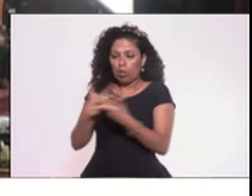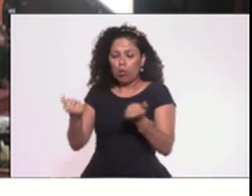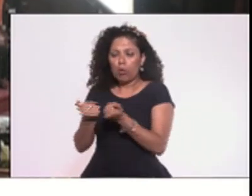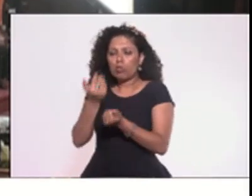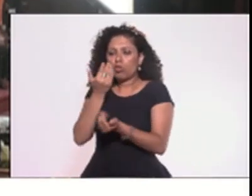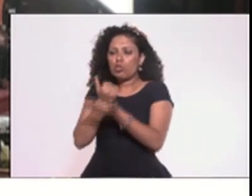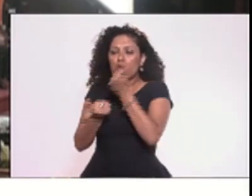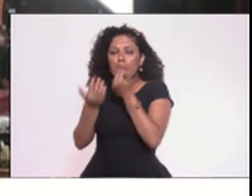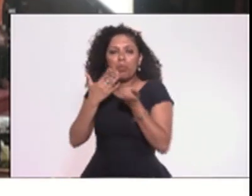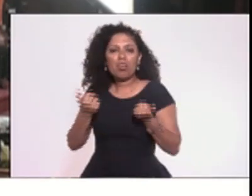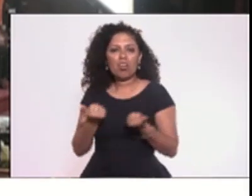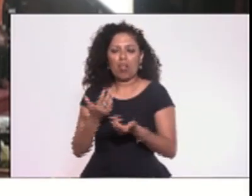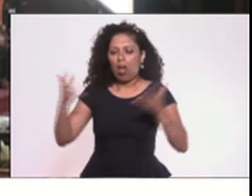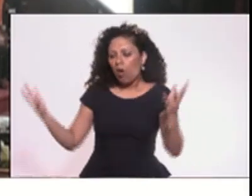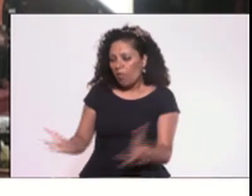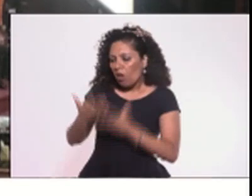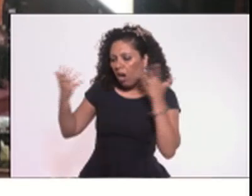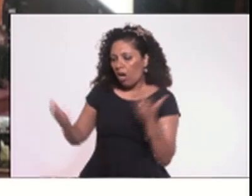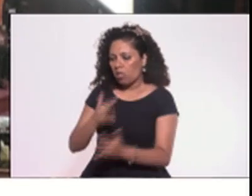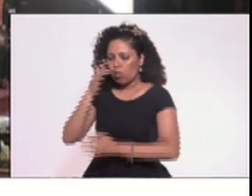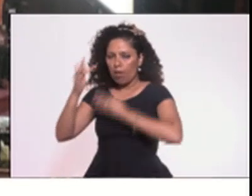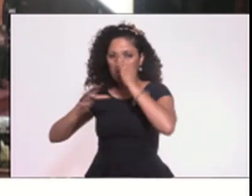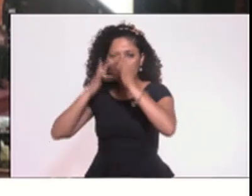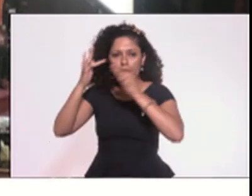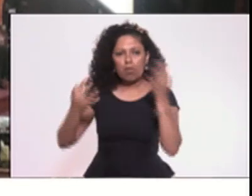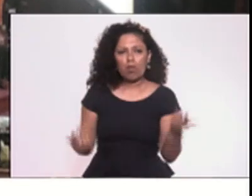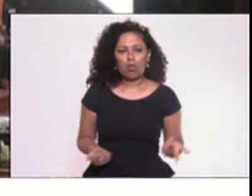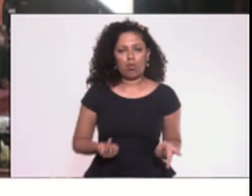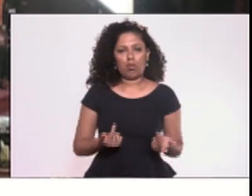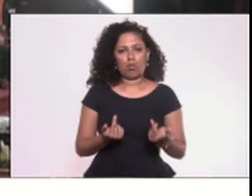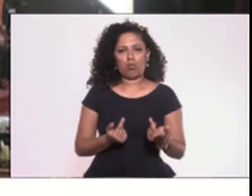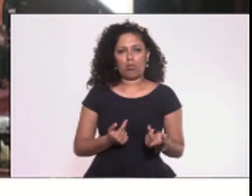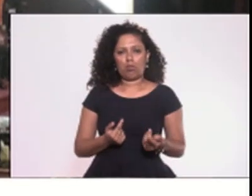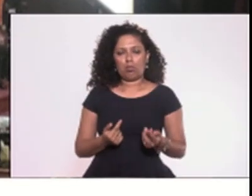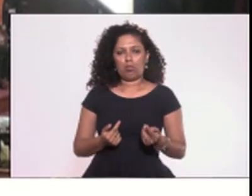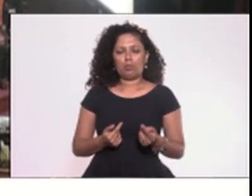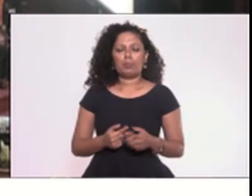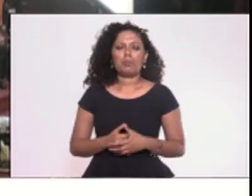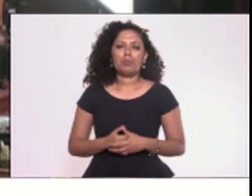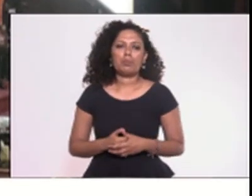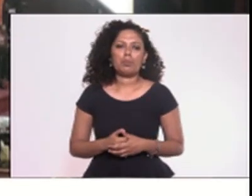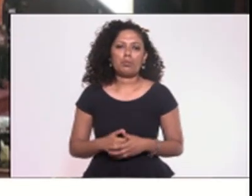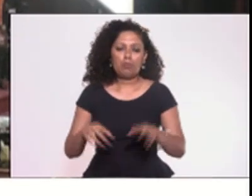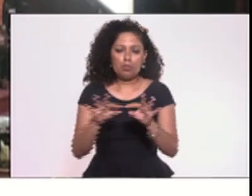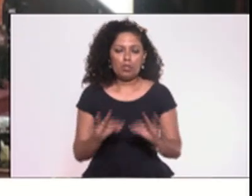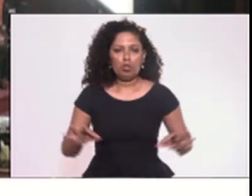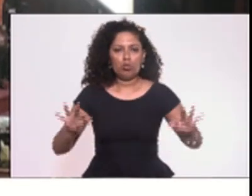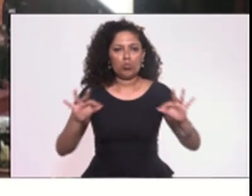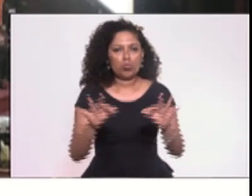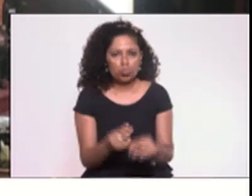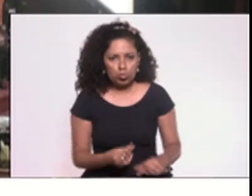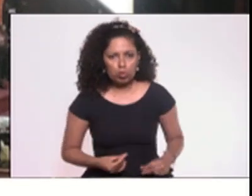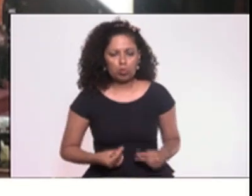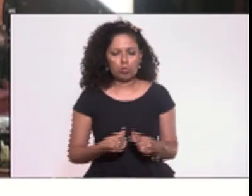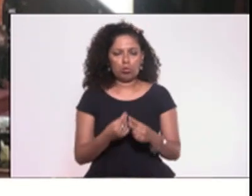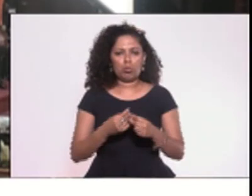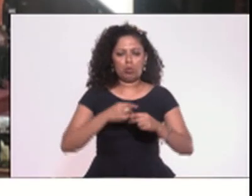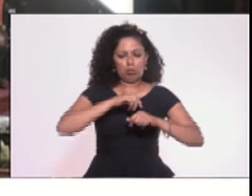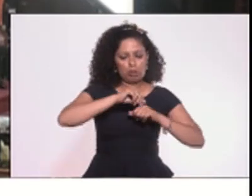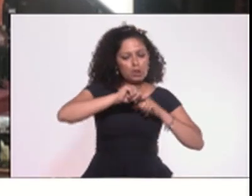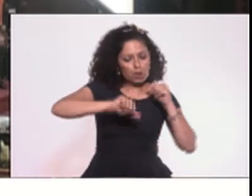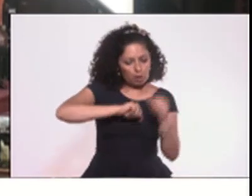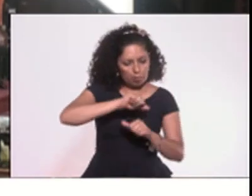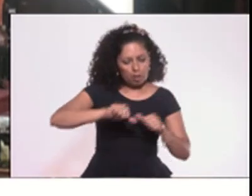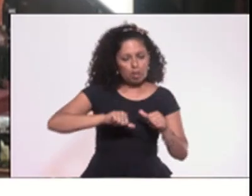restos de flores. Então, você trabalha o encadeamento produtivo com essa questão dos resíduos. Todos esses passaram por ações do